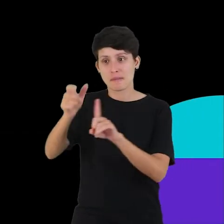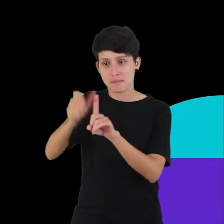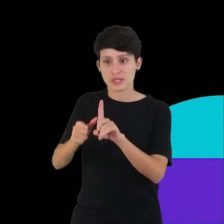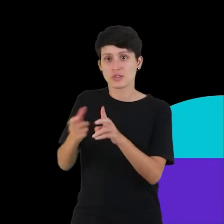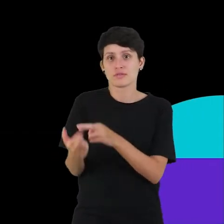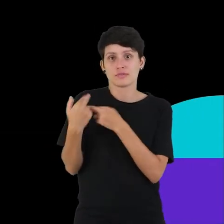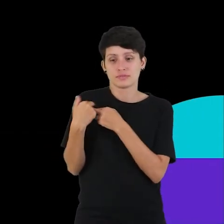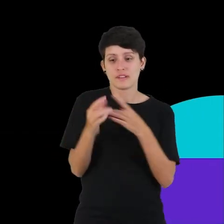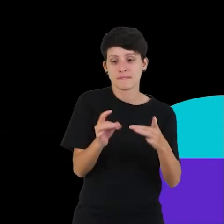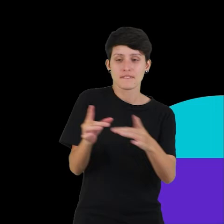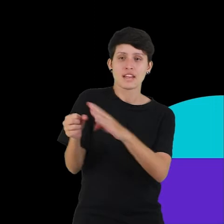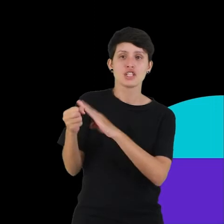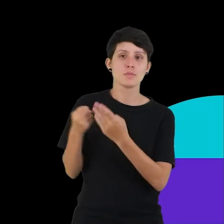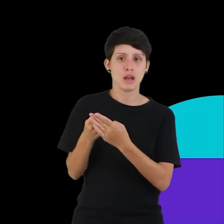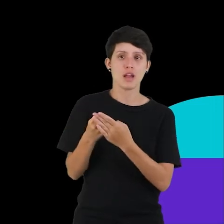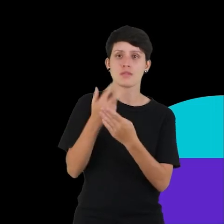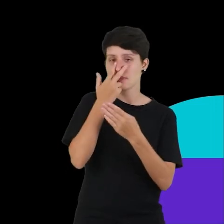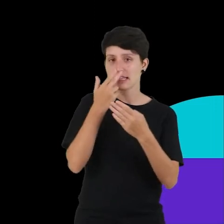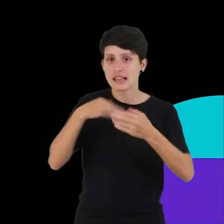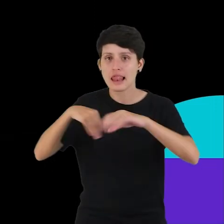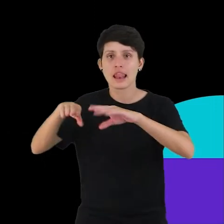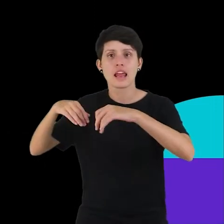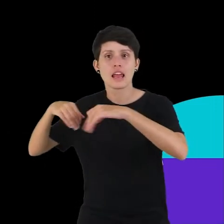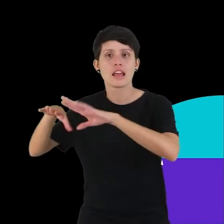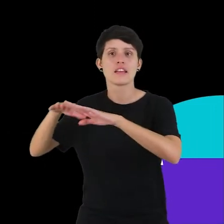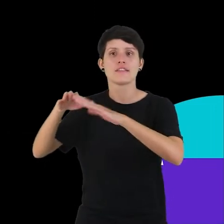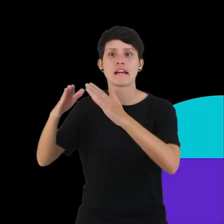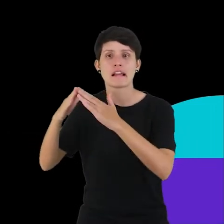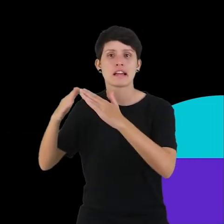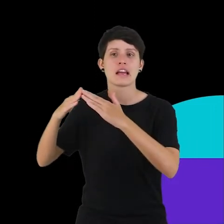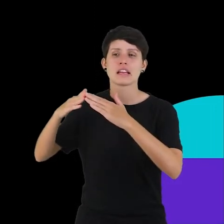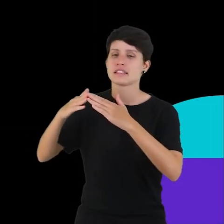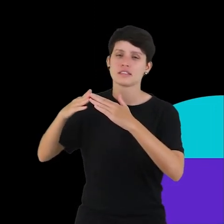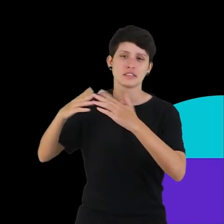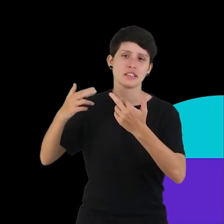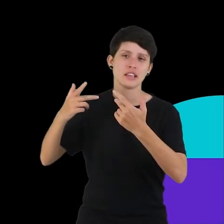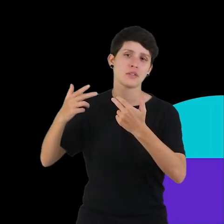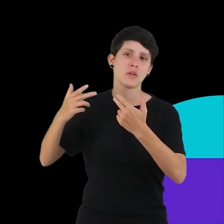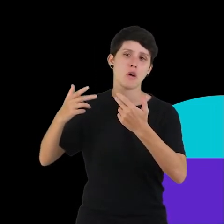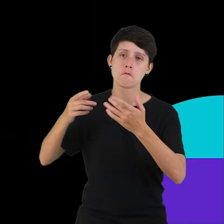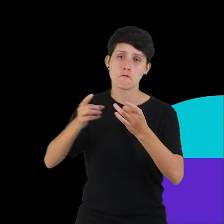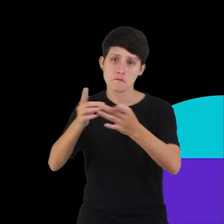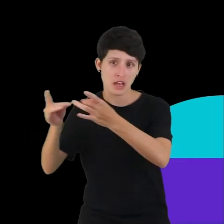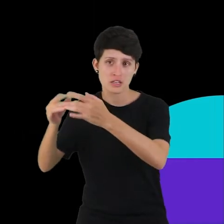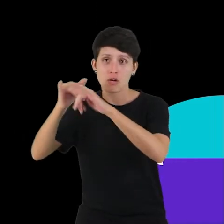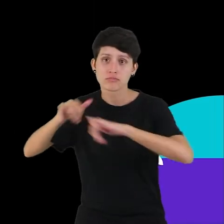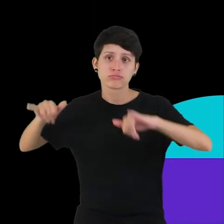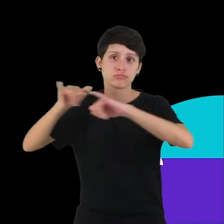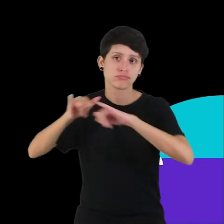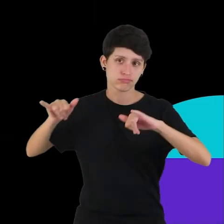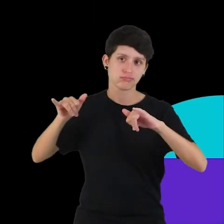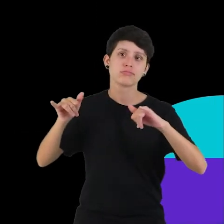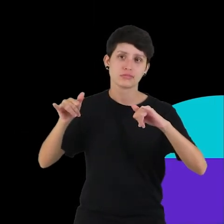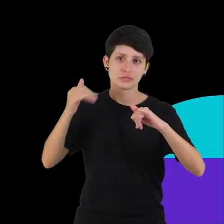né, para esse programa. É um programa da Nestlé que seleciona empreendedores como se fossem consultores, né, da Nestlé, que revendem os produtos da Nestlé